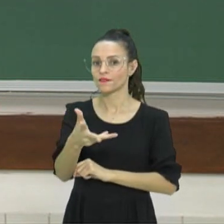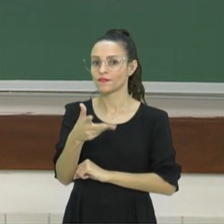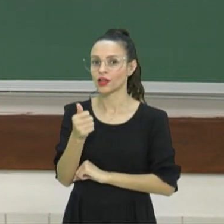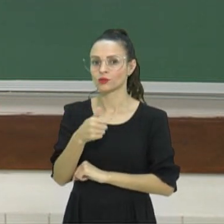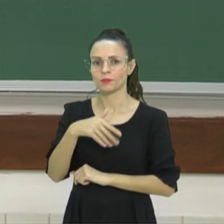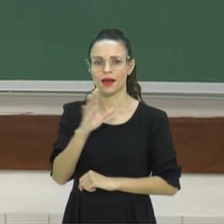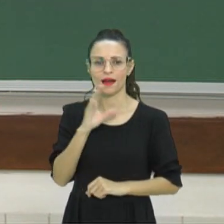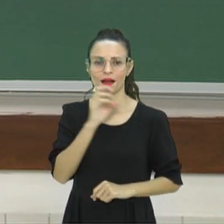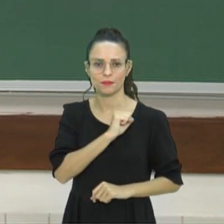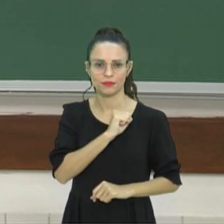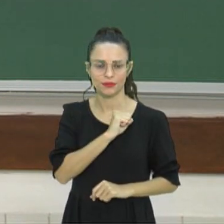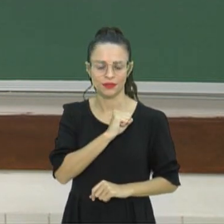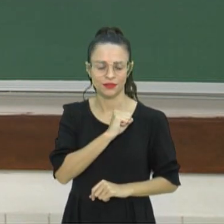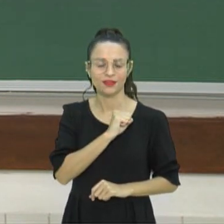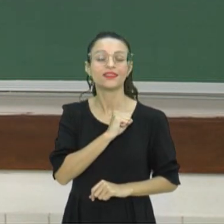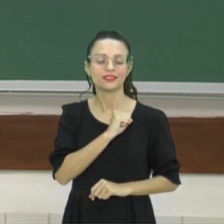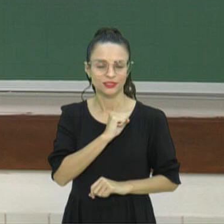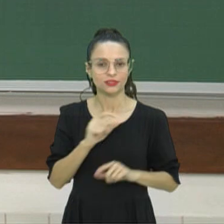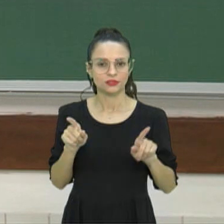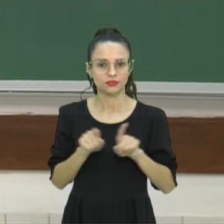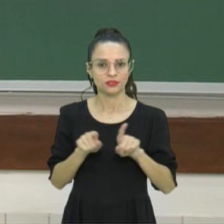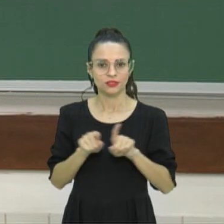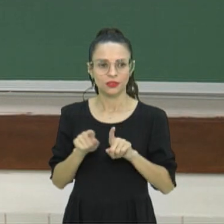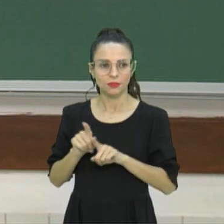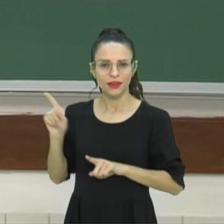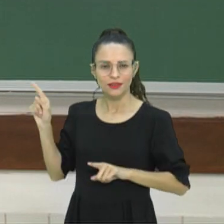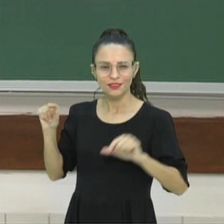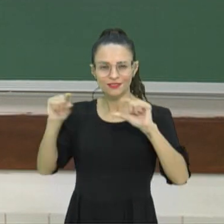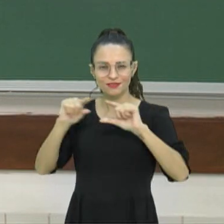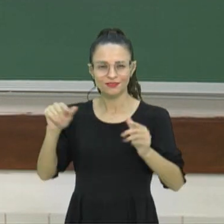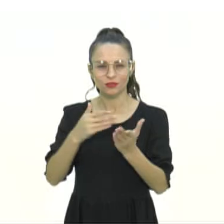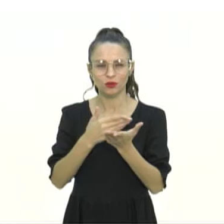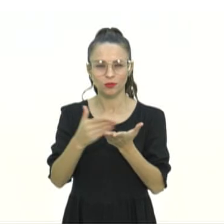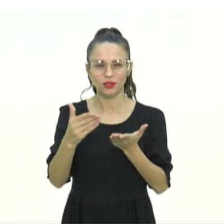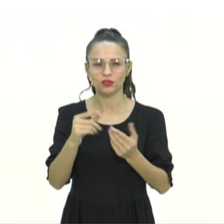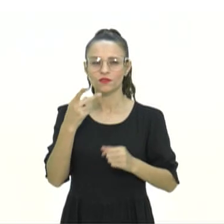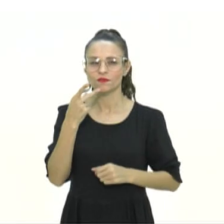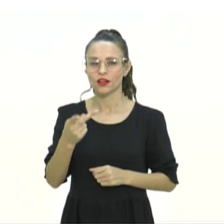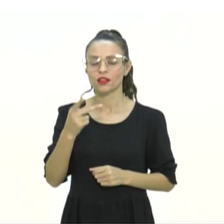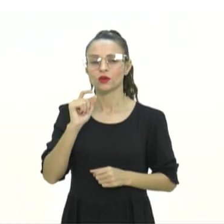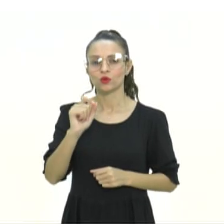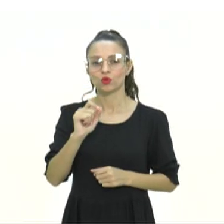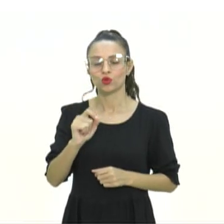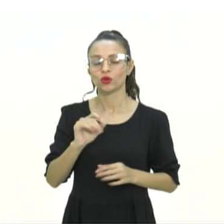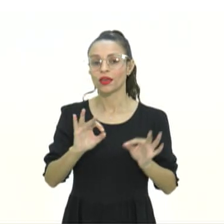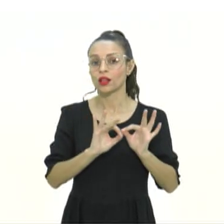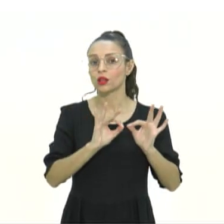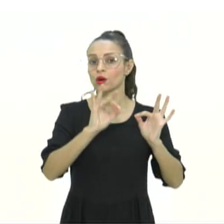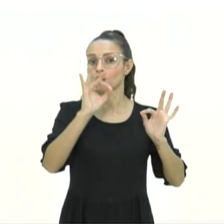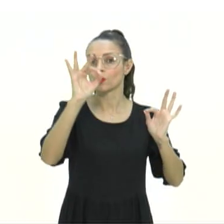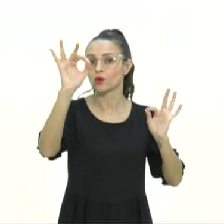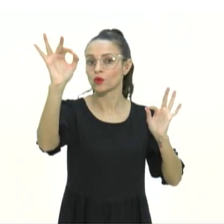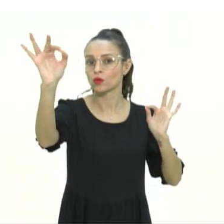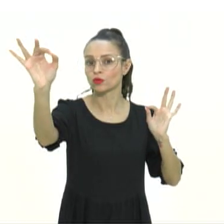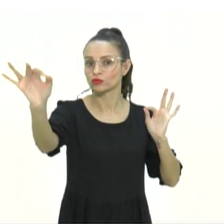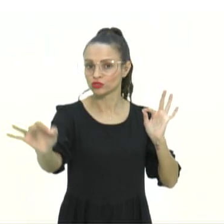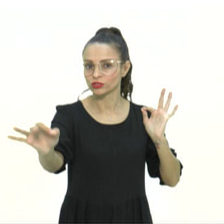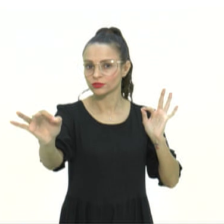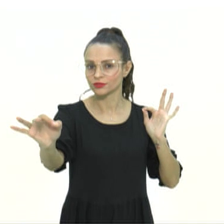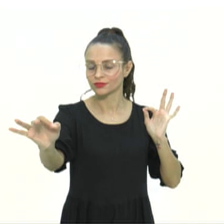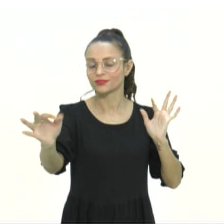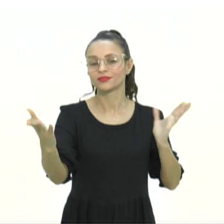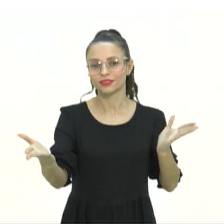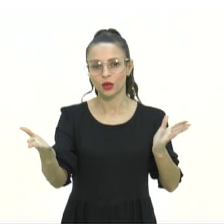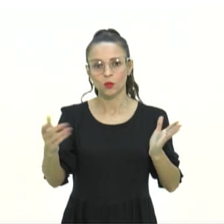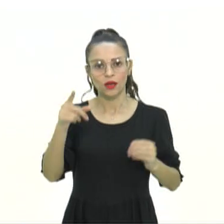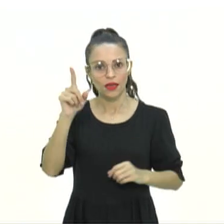velocidade maior. E também ele comenta lá no começo dizendo, utilizado para grandes distâncias. E é